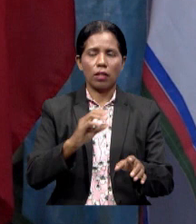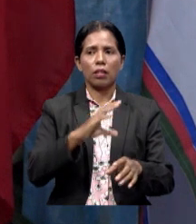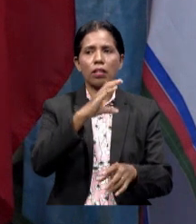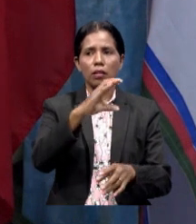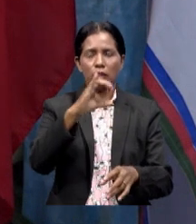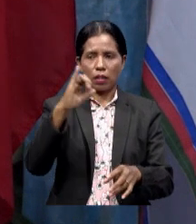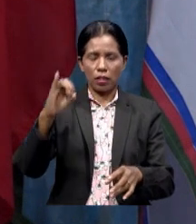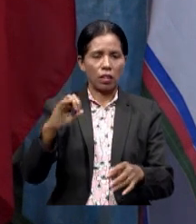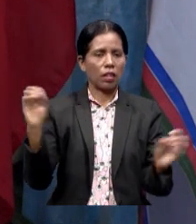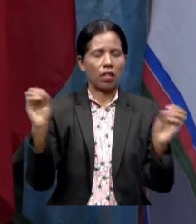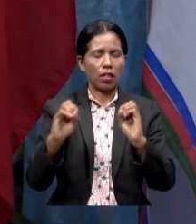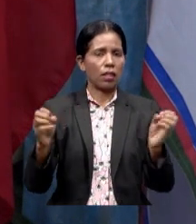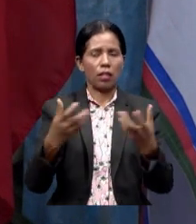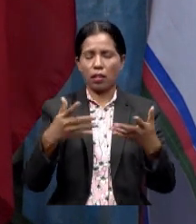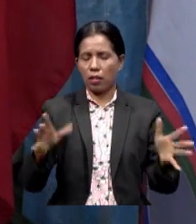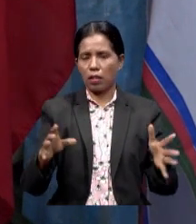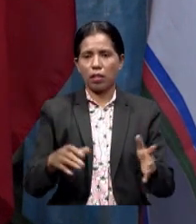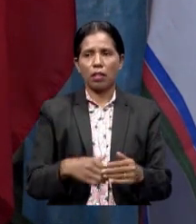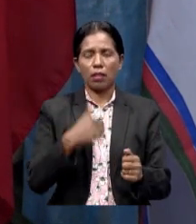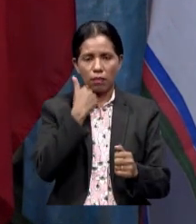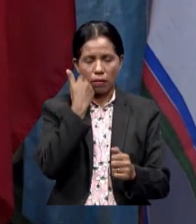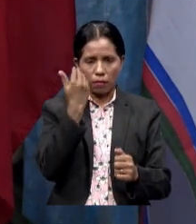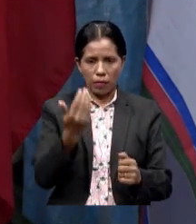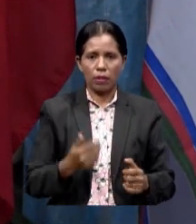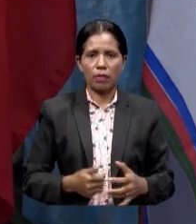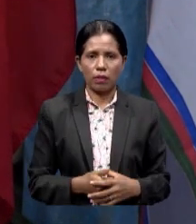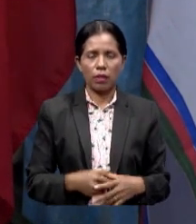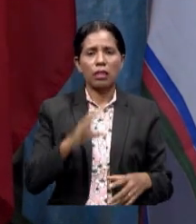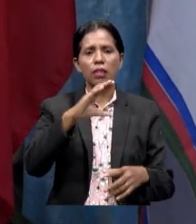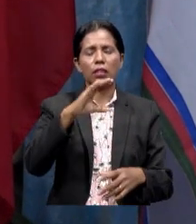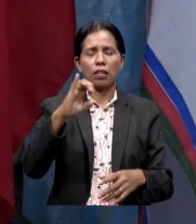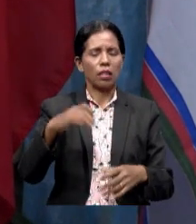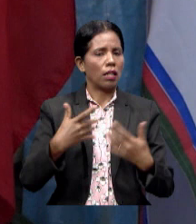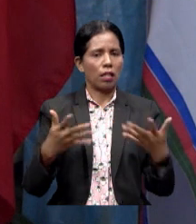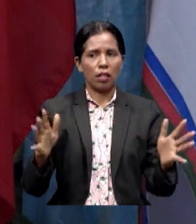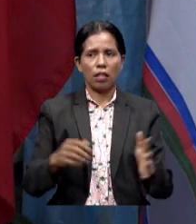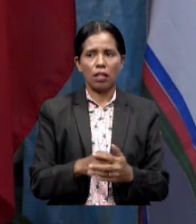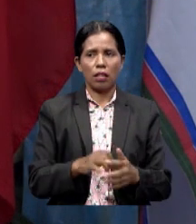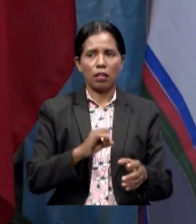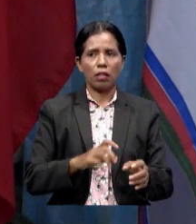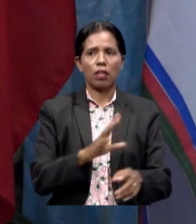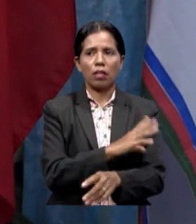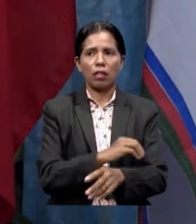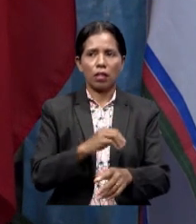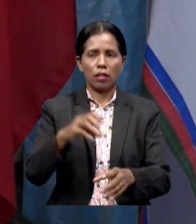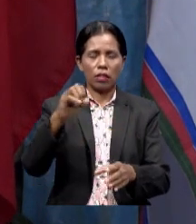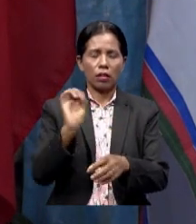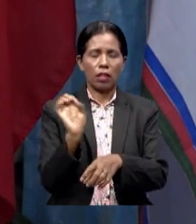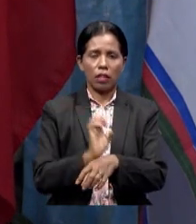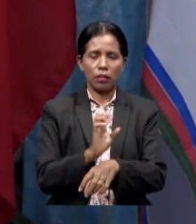lah yang betina. Sir mau hela, hau par moy, moy lah itu. Tamakan kuliah bersatu Timor hau selara.